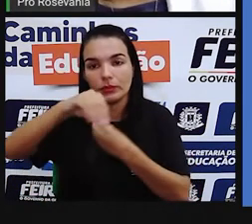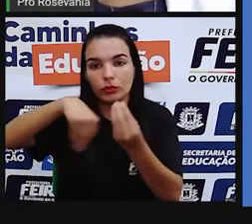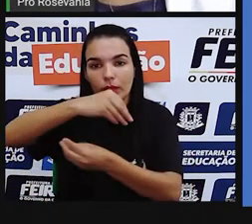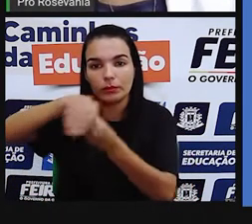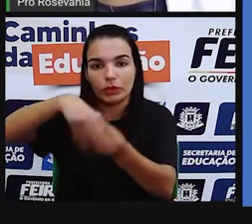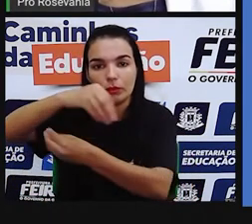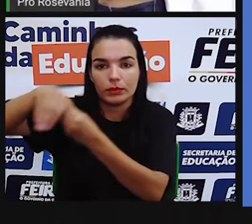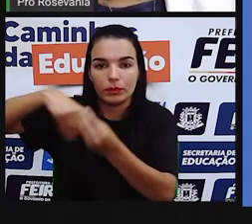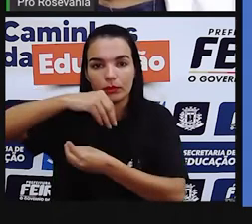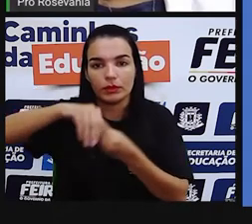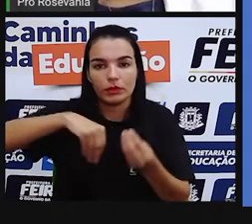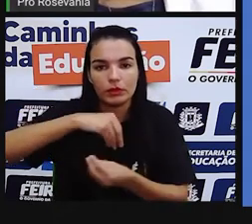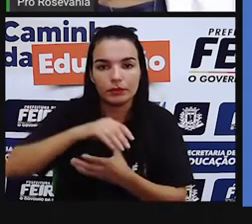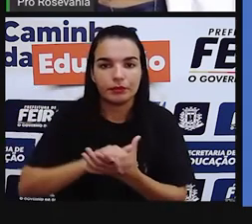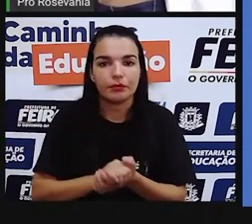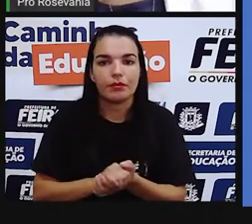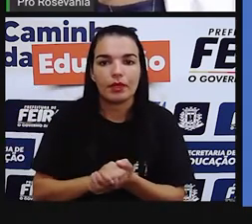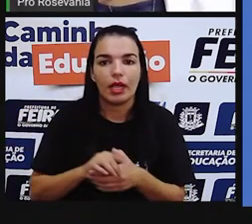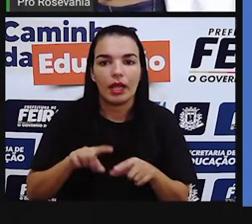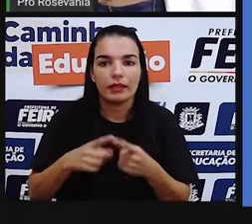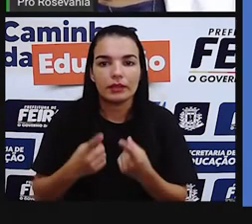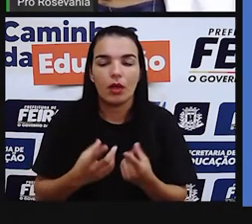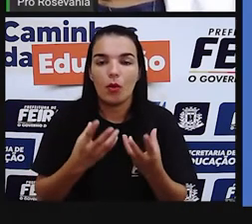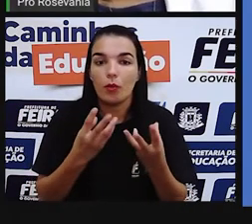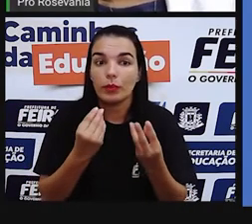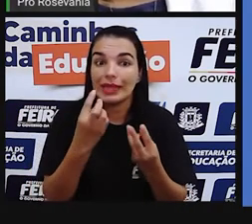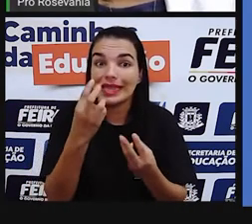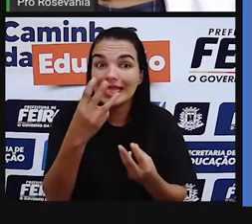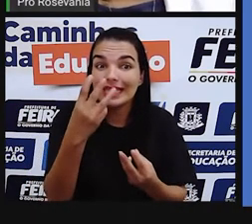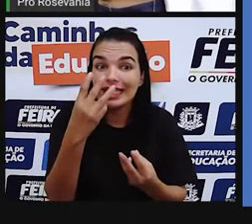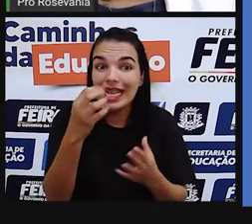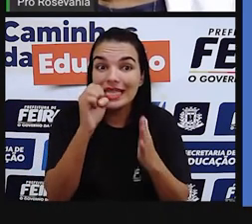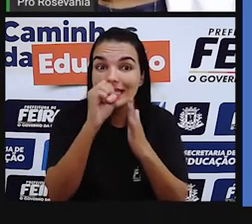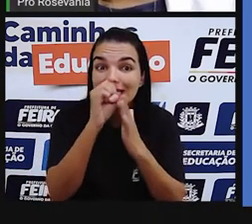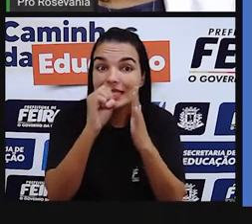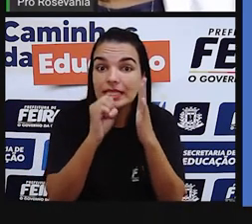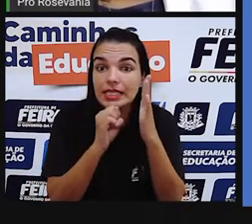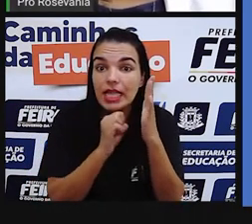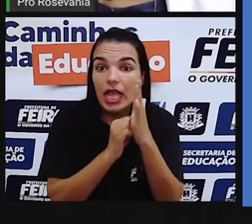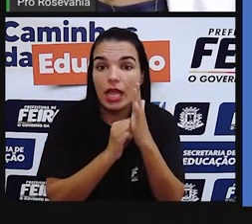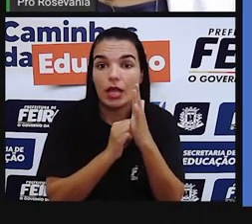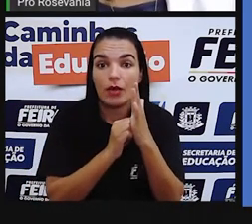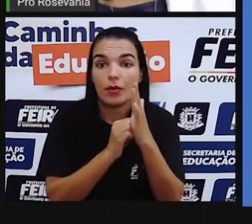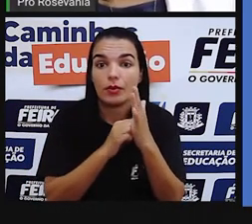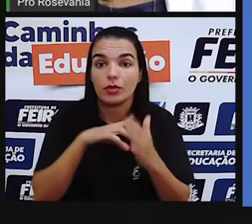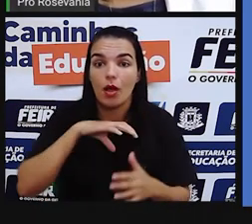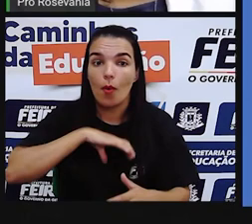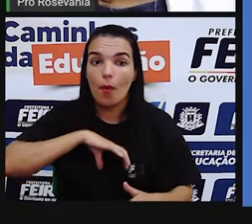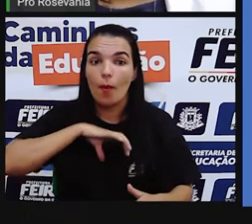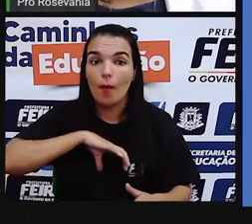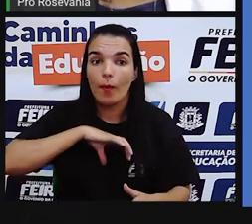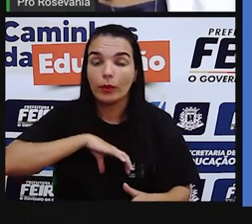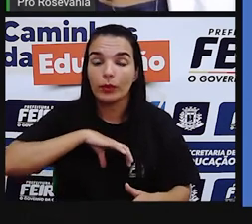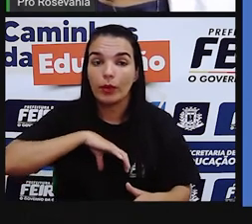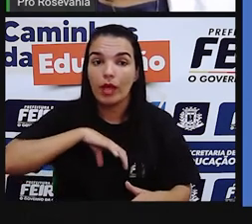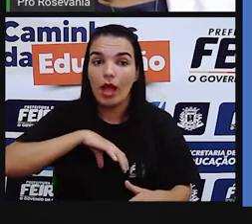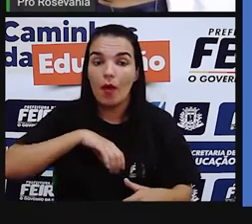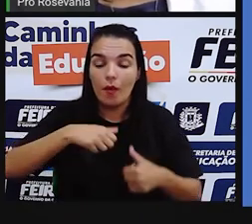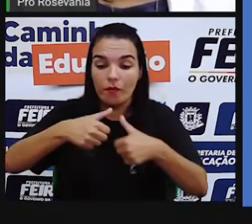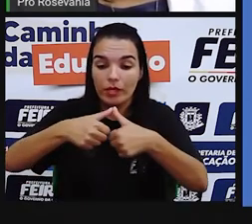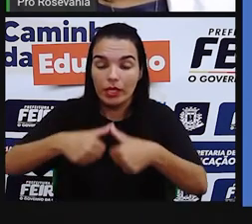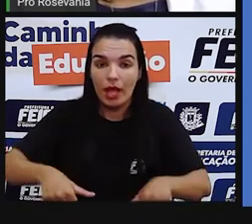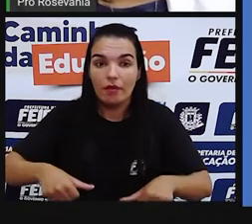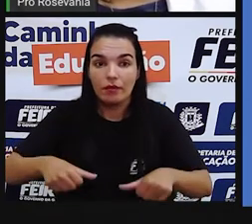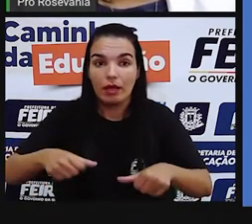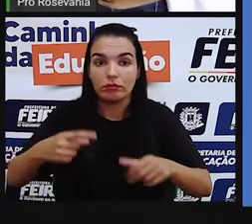somada à imigração, pós-independência, os portugueses deixaram profundas heranças para a cultura do Brasil e